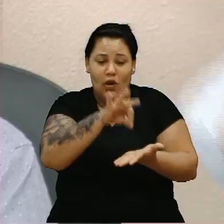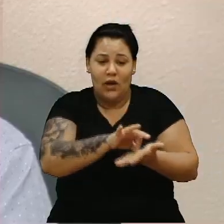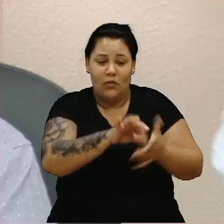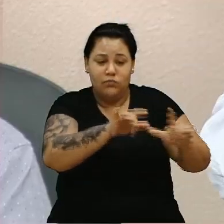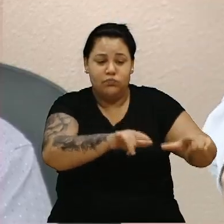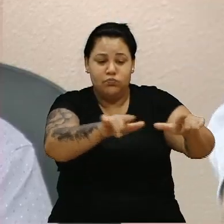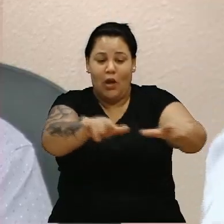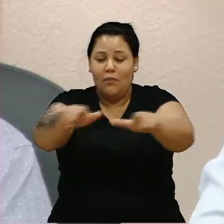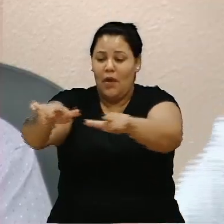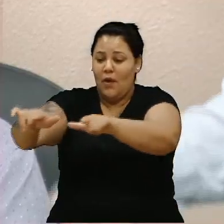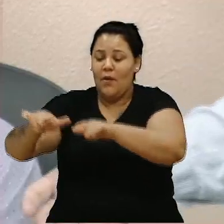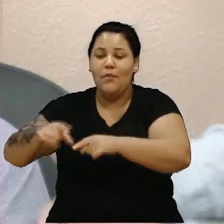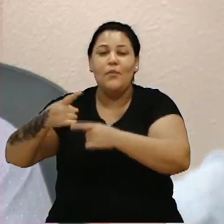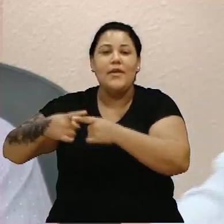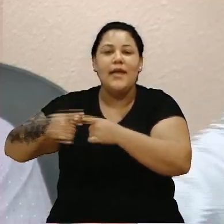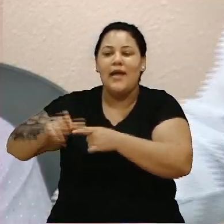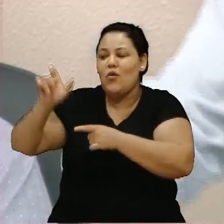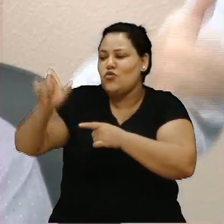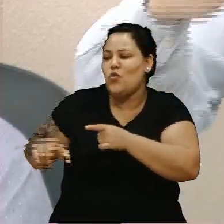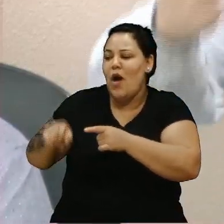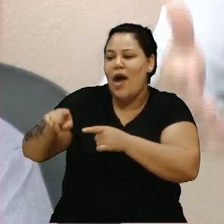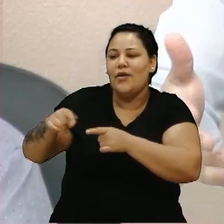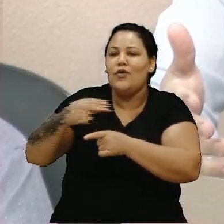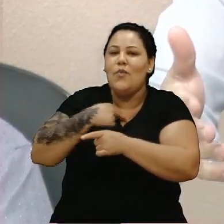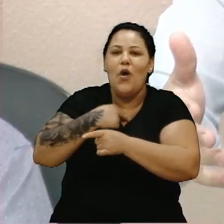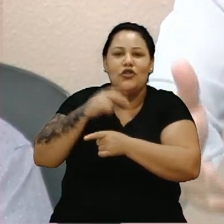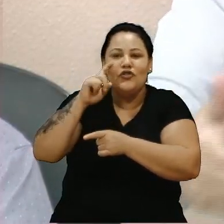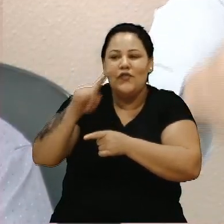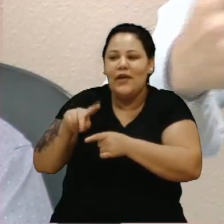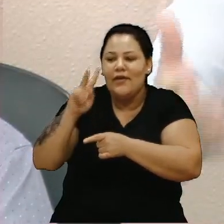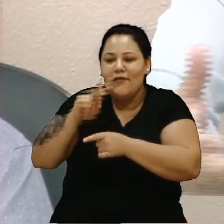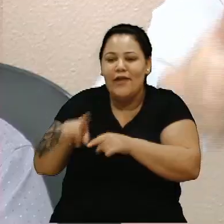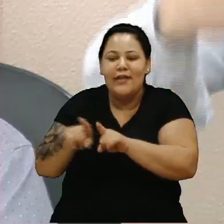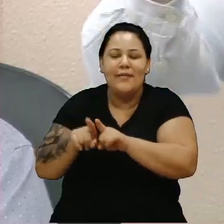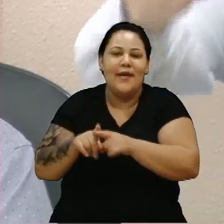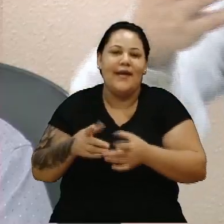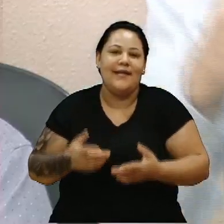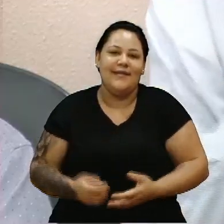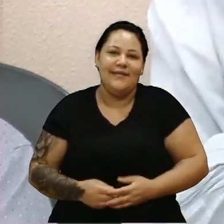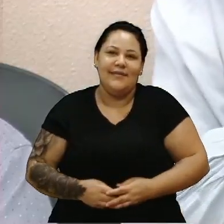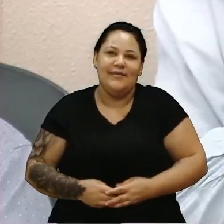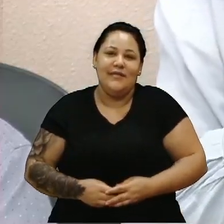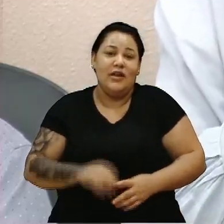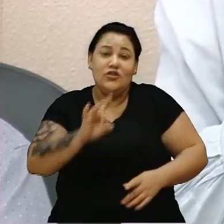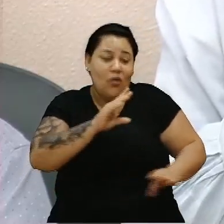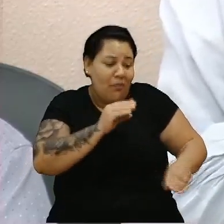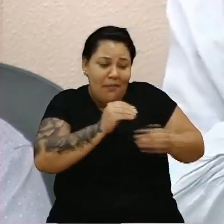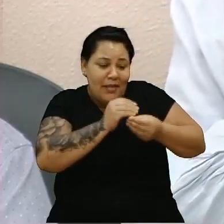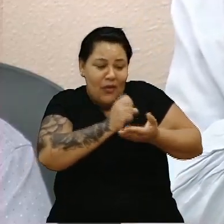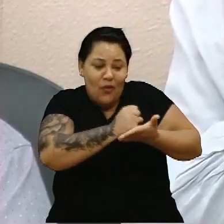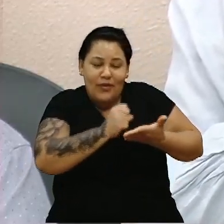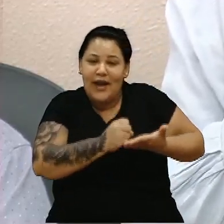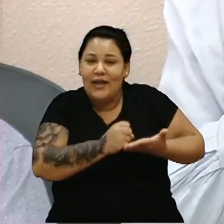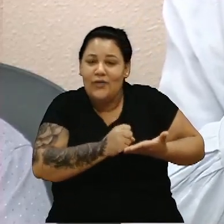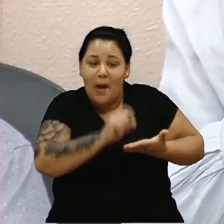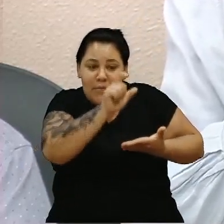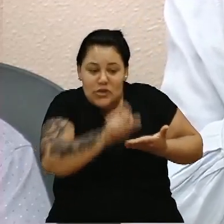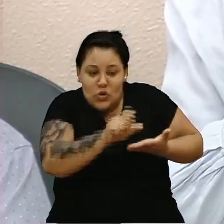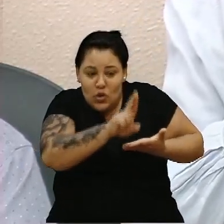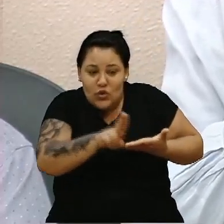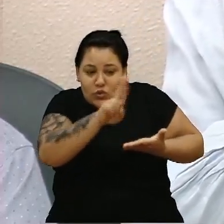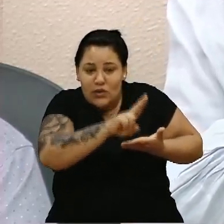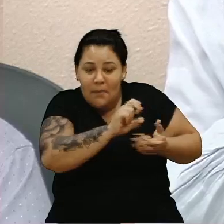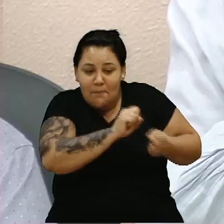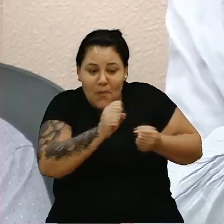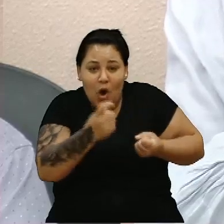acesso a isso? Por que nós não sugerimos aqui um adendo no contrato para que o usuário tenha a disponibilidade de verificar? O senhor, vereador Ramon,